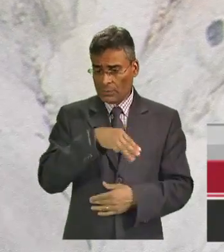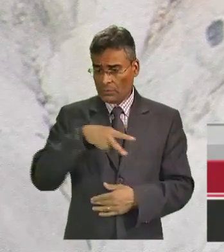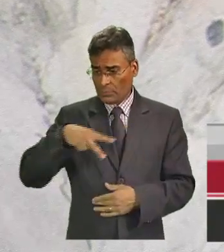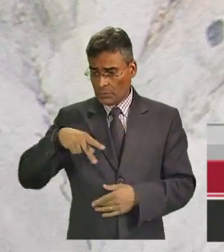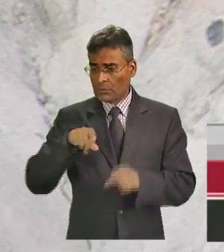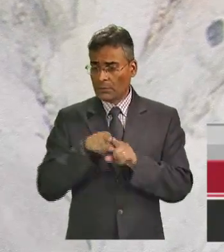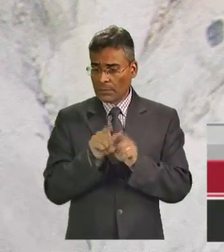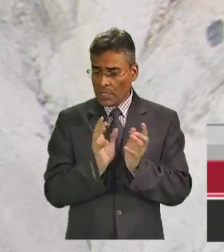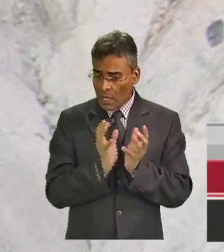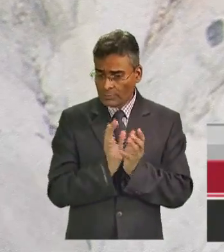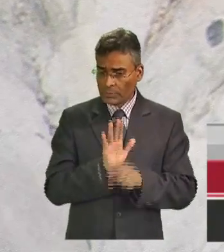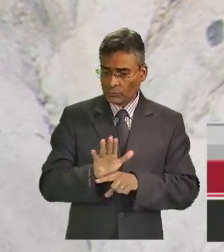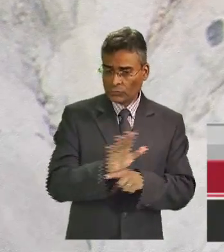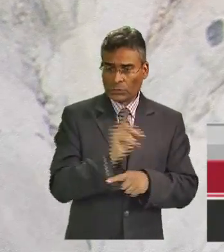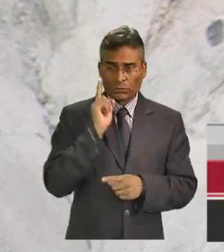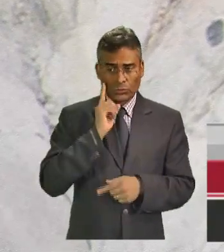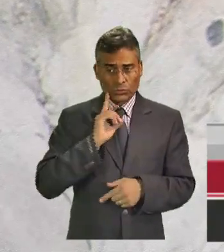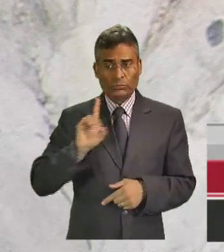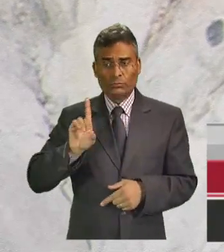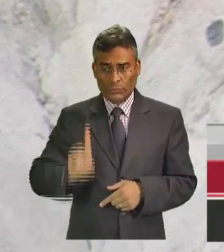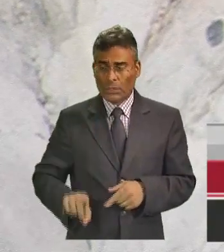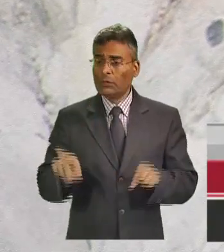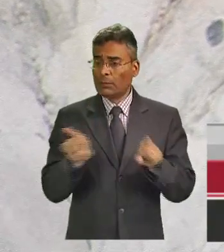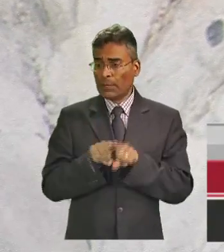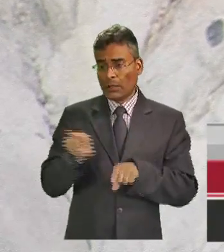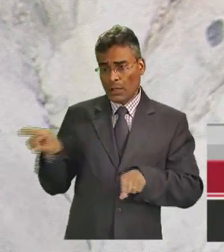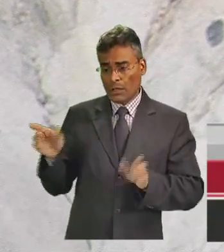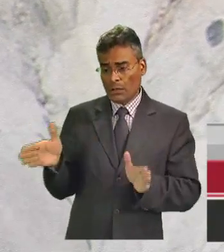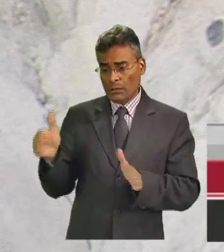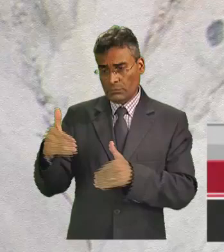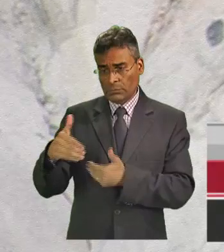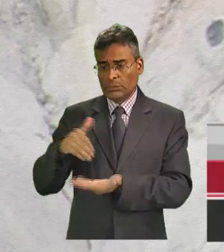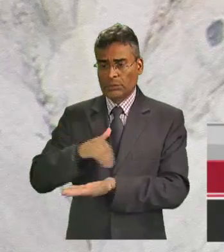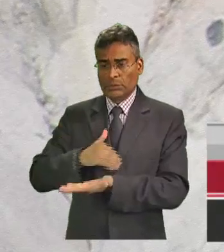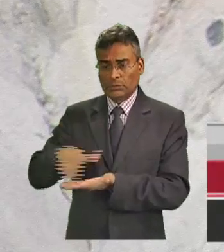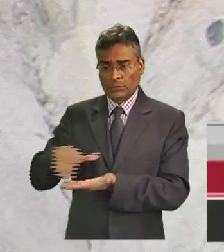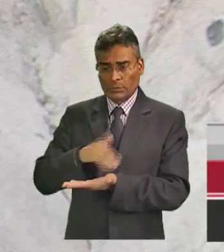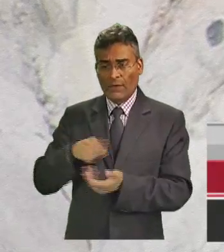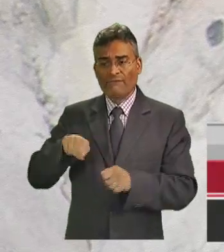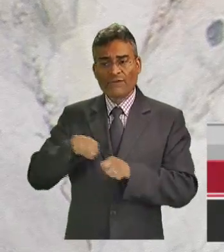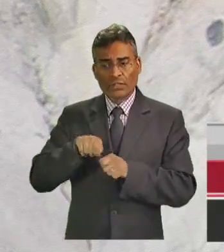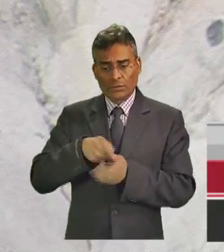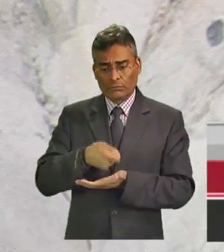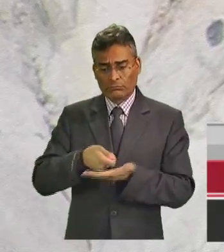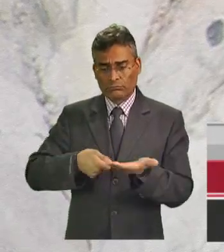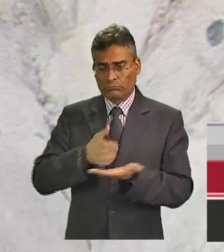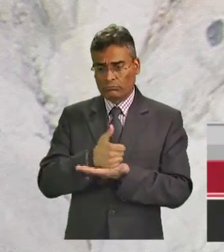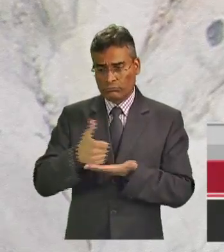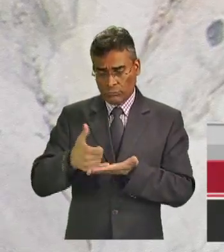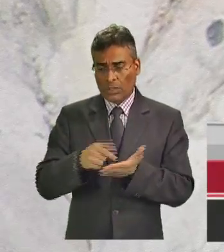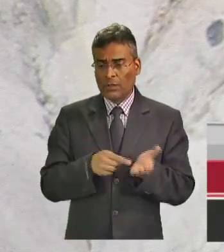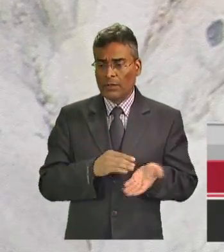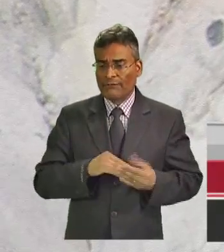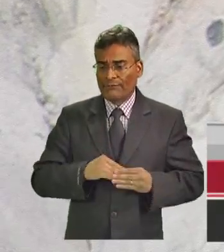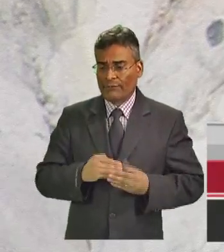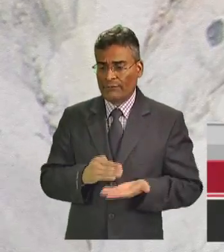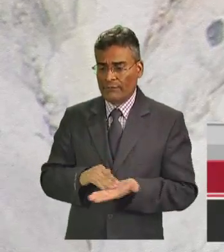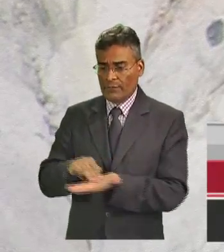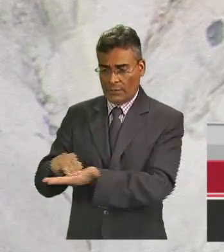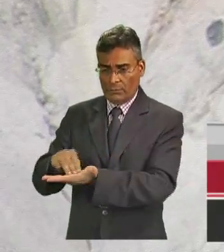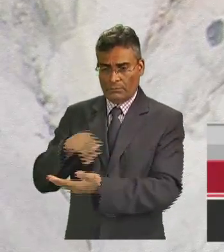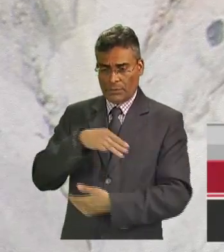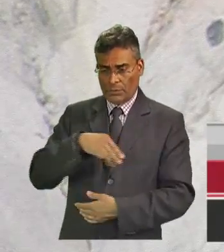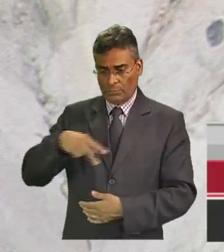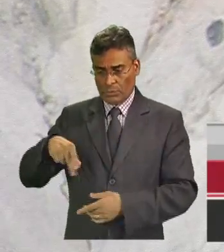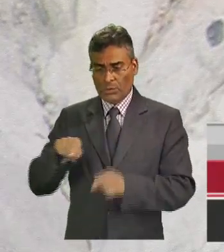com Necessidades Especiais. E o meu gabinete também está fazendo aqui uma documentação ao Ministério Público e ao senhor governador do